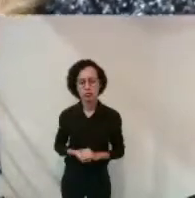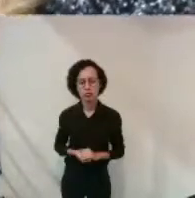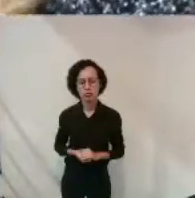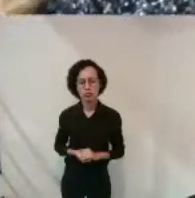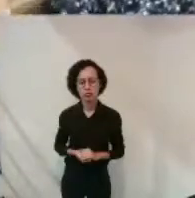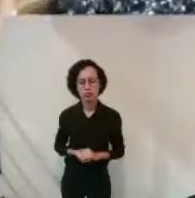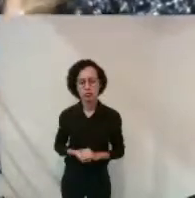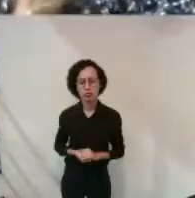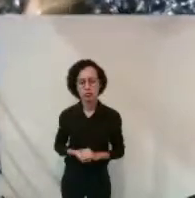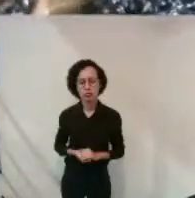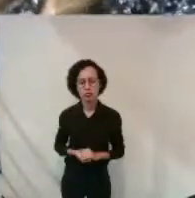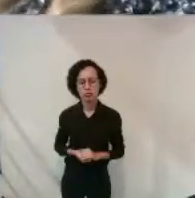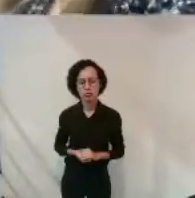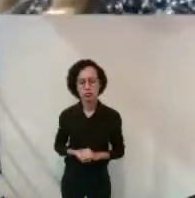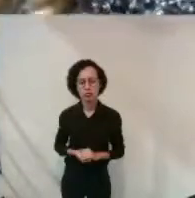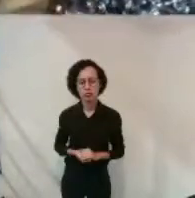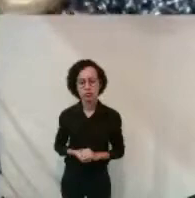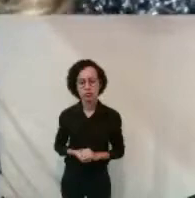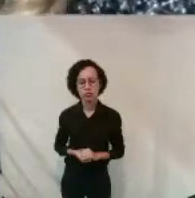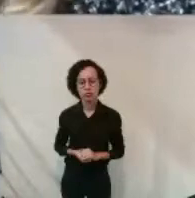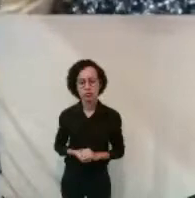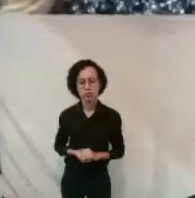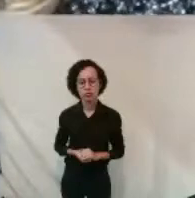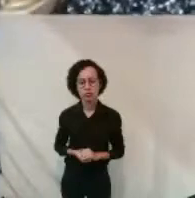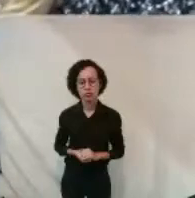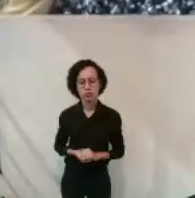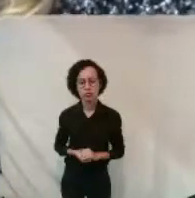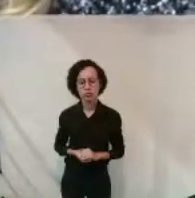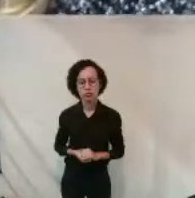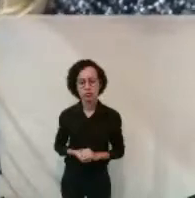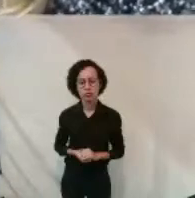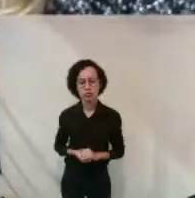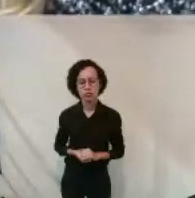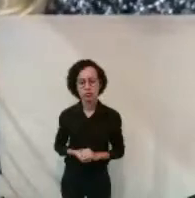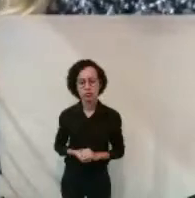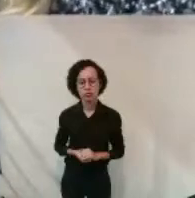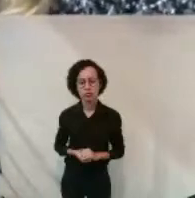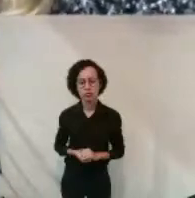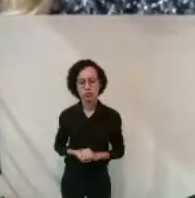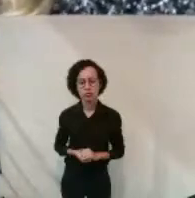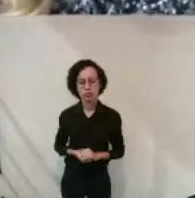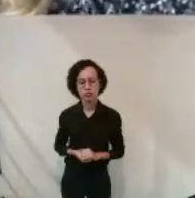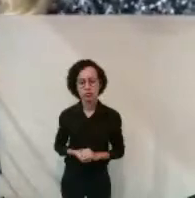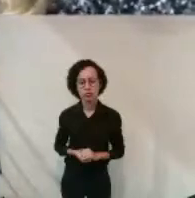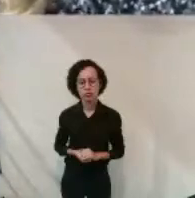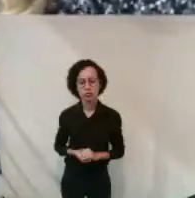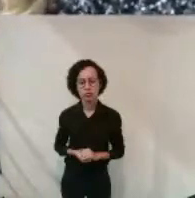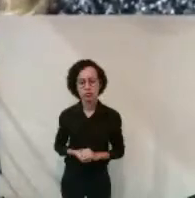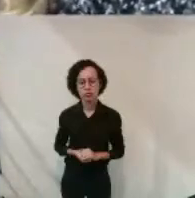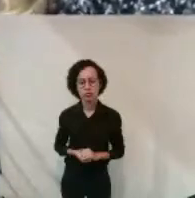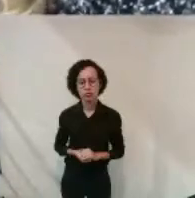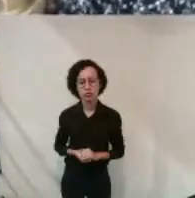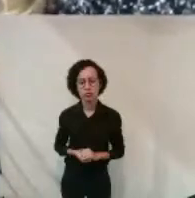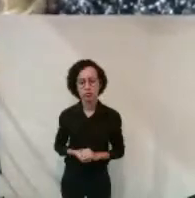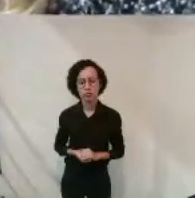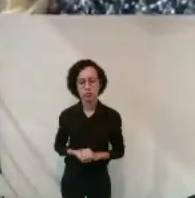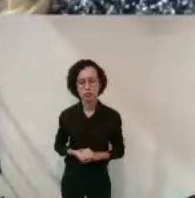constituem um dos instrumentos da Política Nacional de Resíduos Sólidos. Engraçado que, quando nós